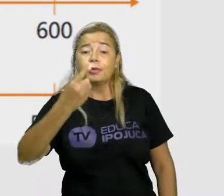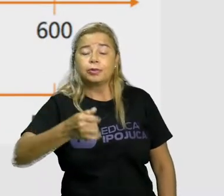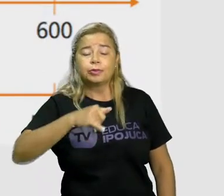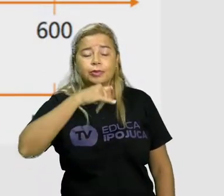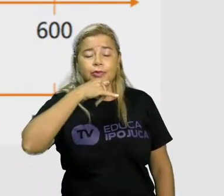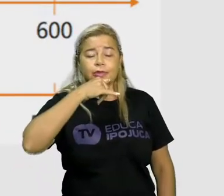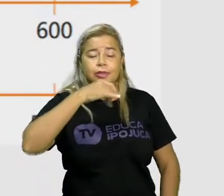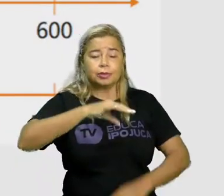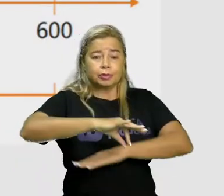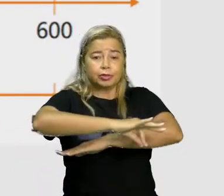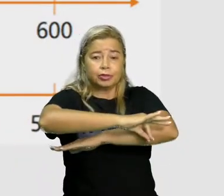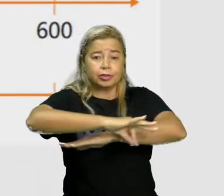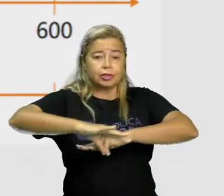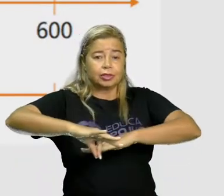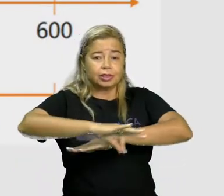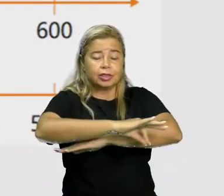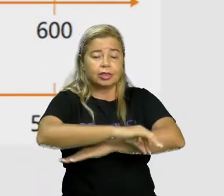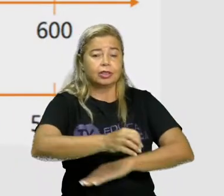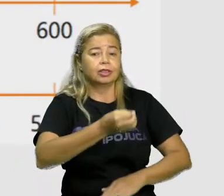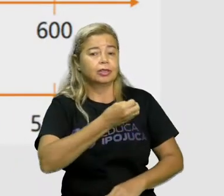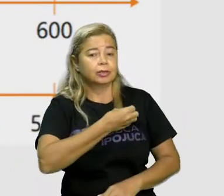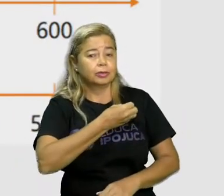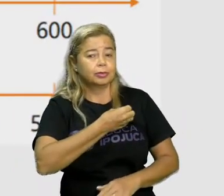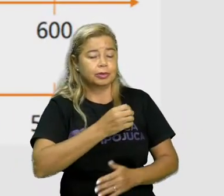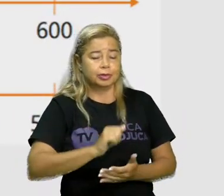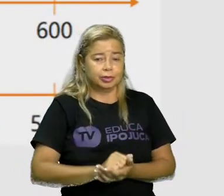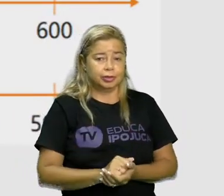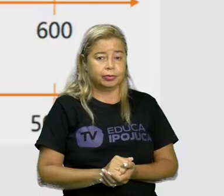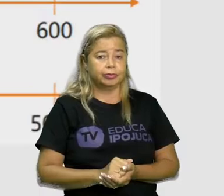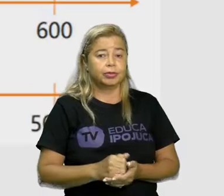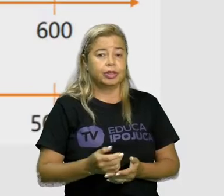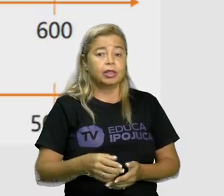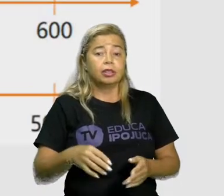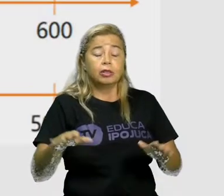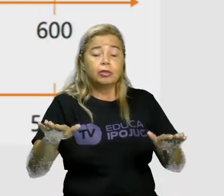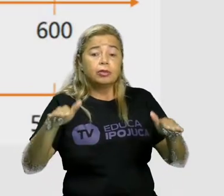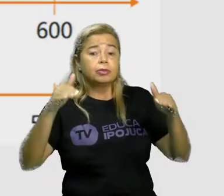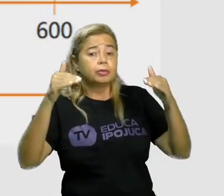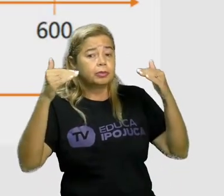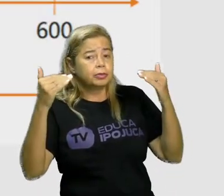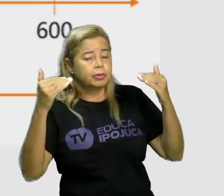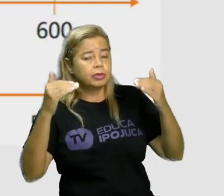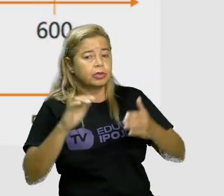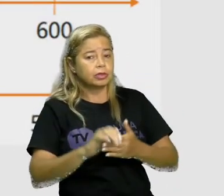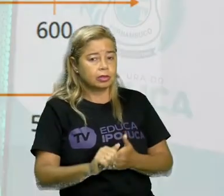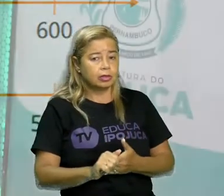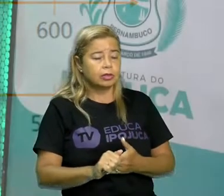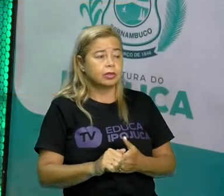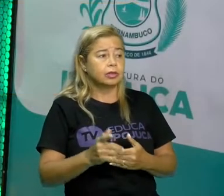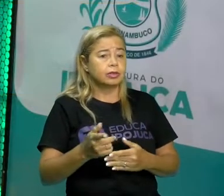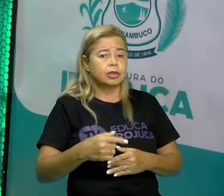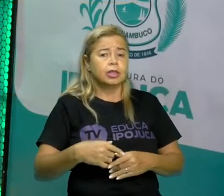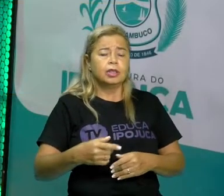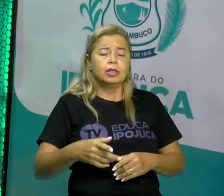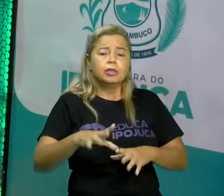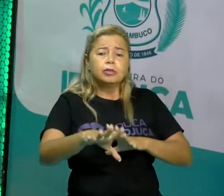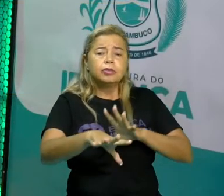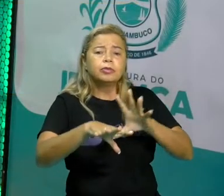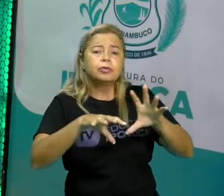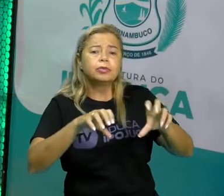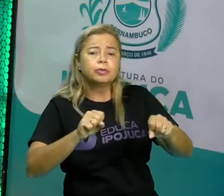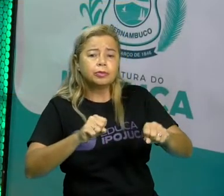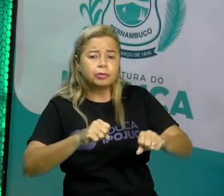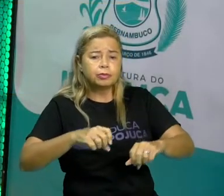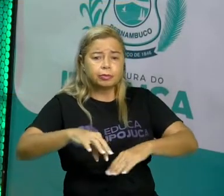numérica, de reta numerada. Vamos observar aqui. Veja que o processo de montar essa reta